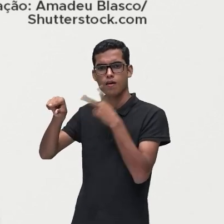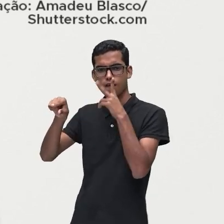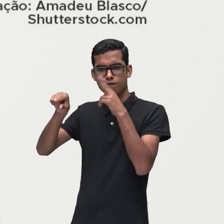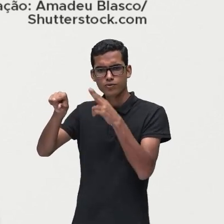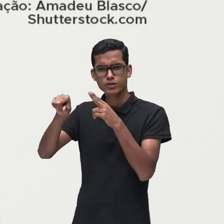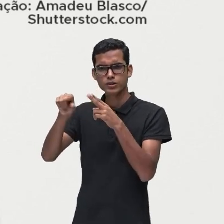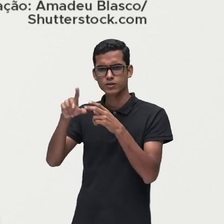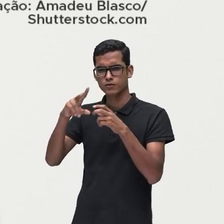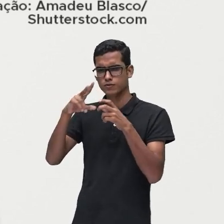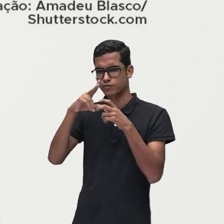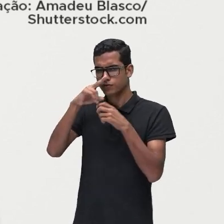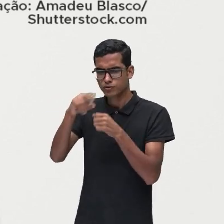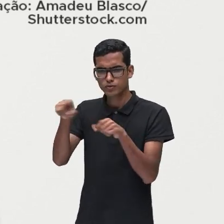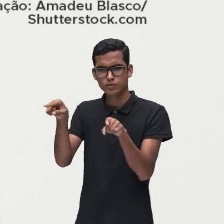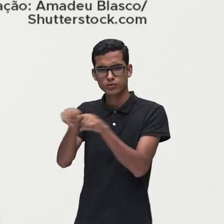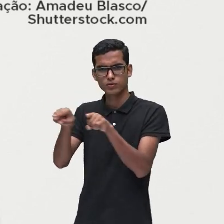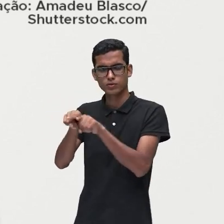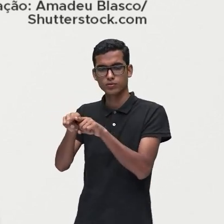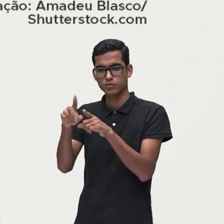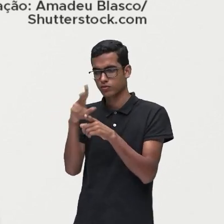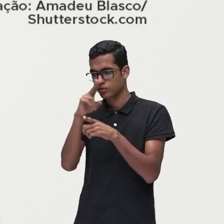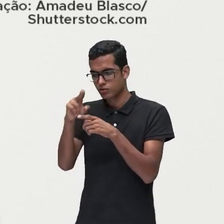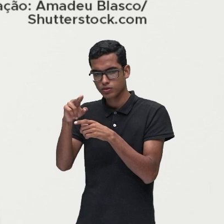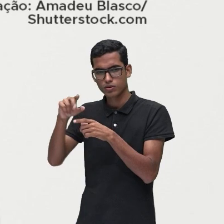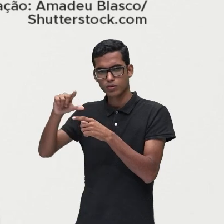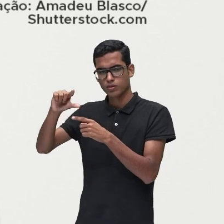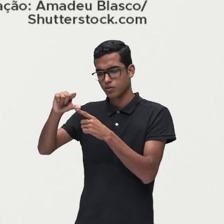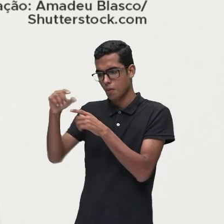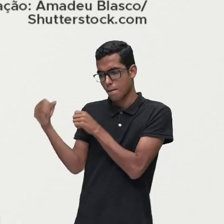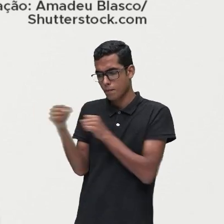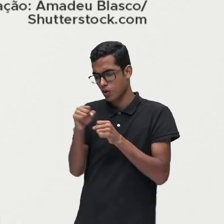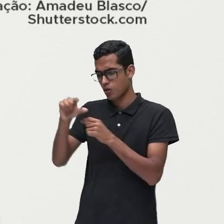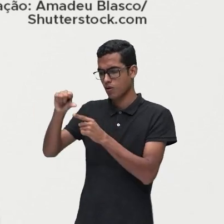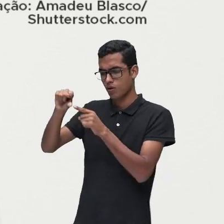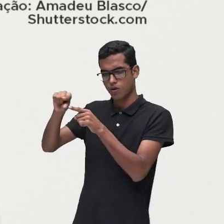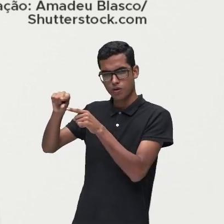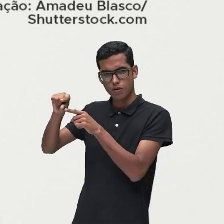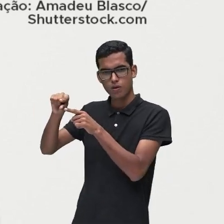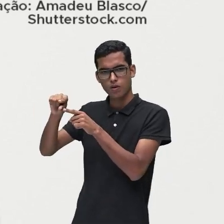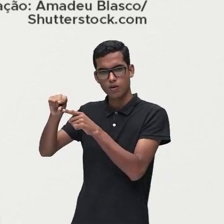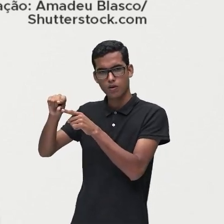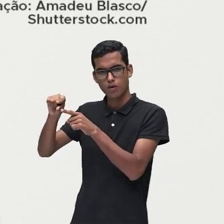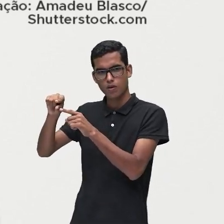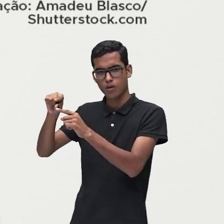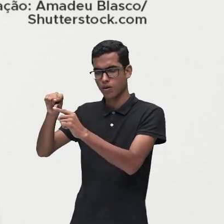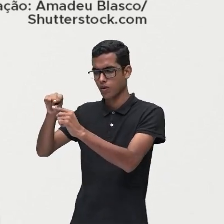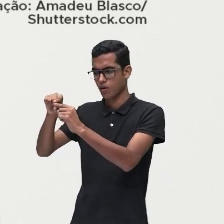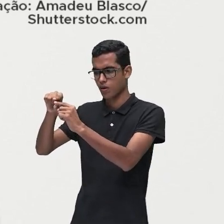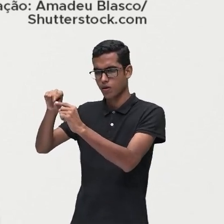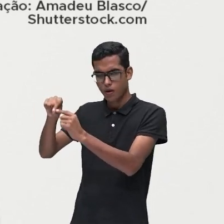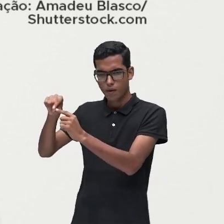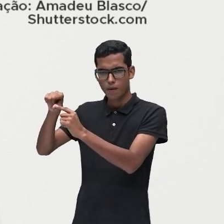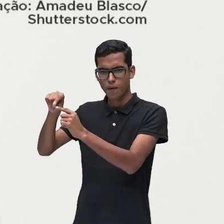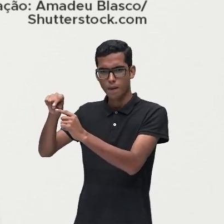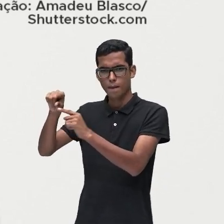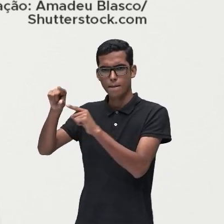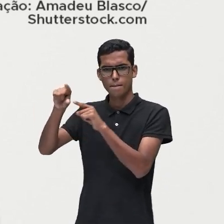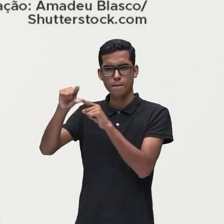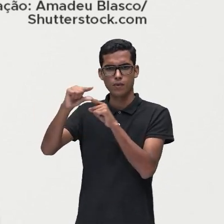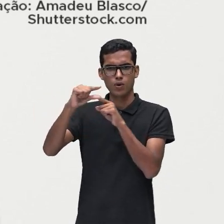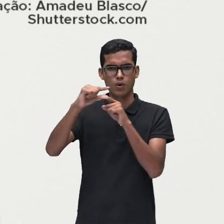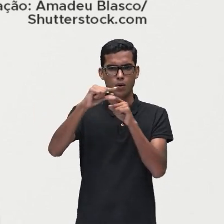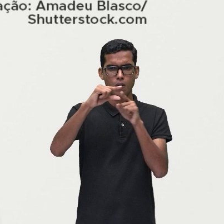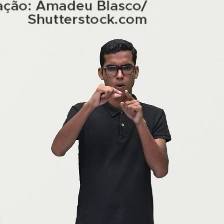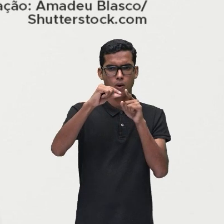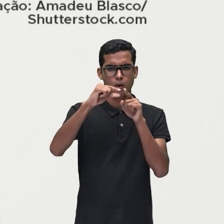é onde você vai aplicar a força. E aqui é onde vai executar o trabalho, que é a força de